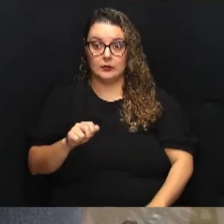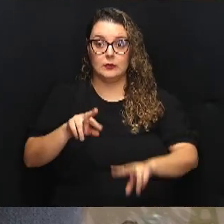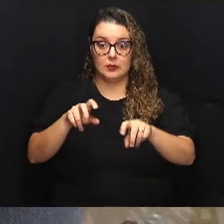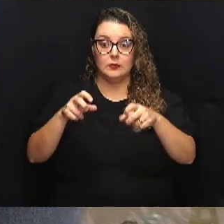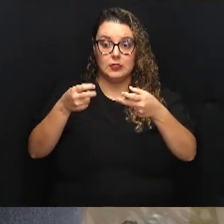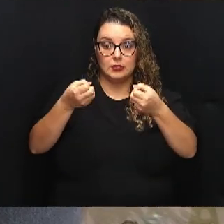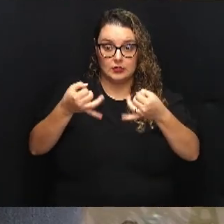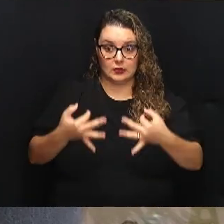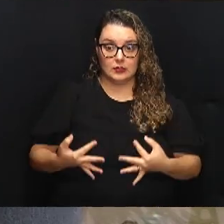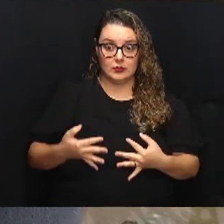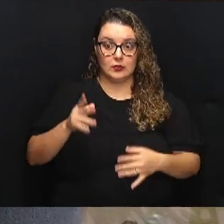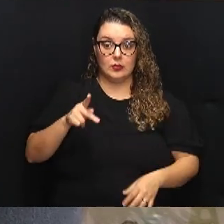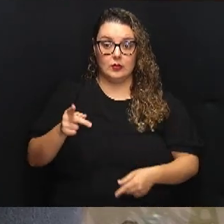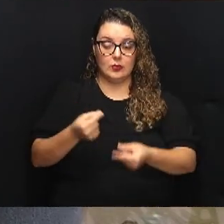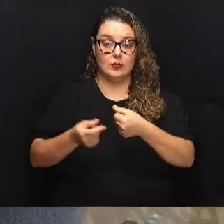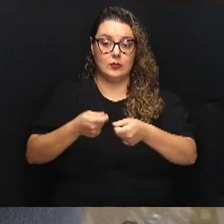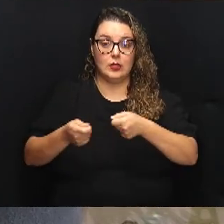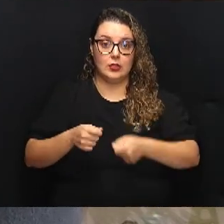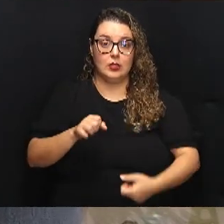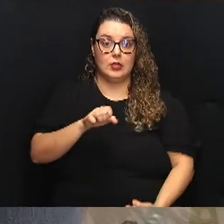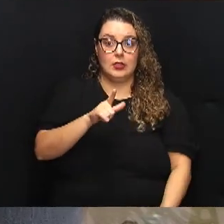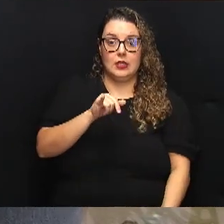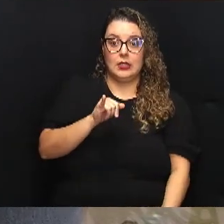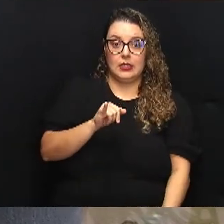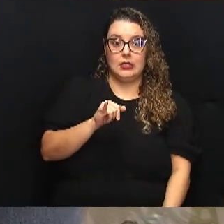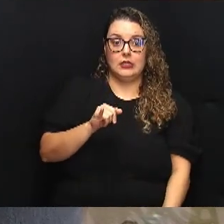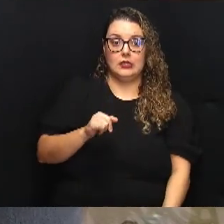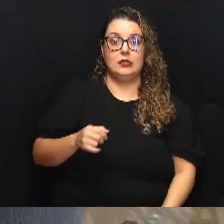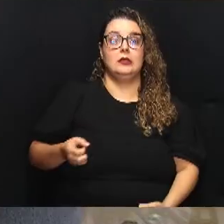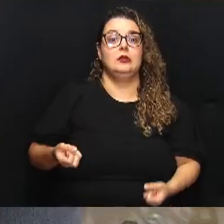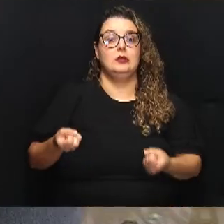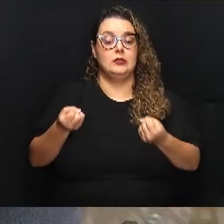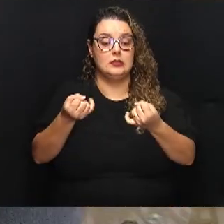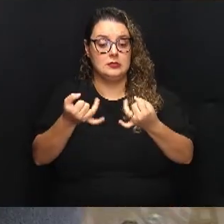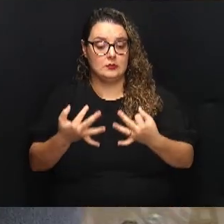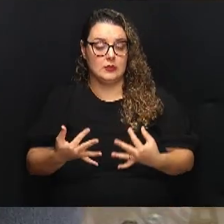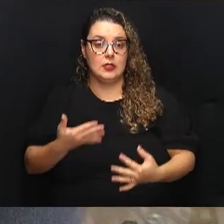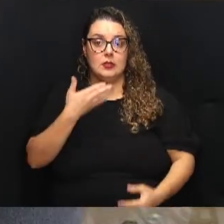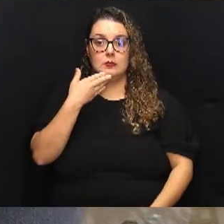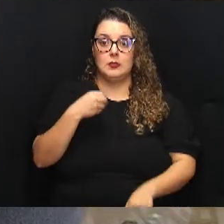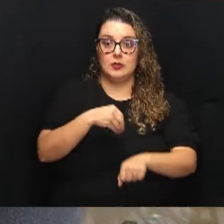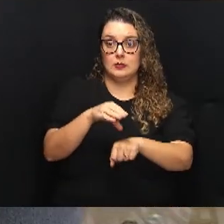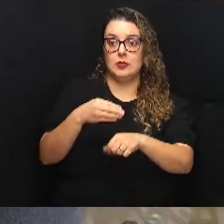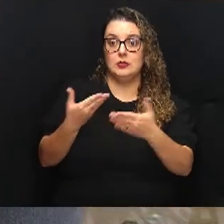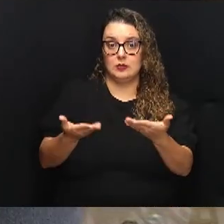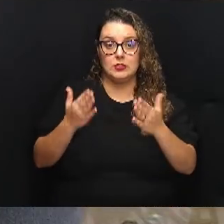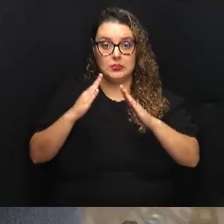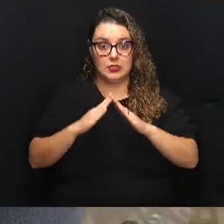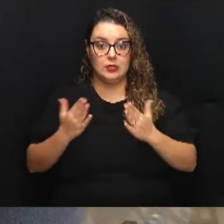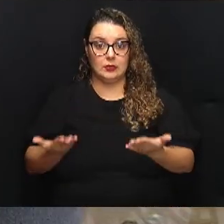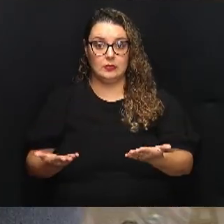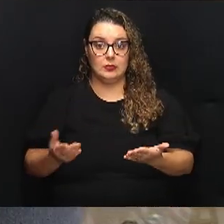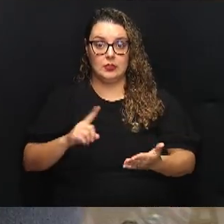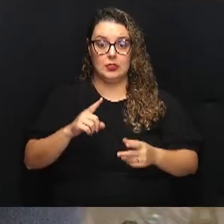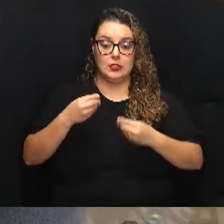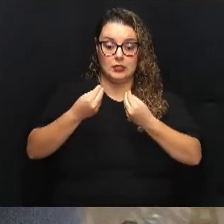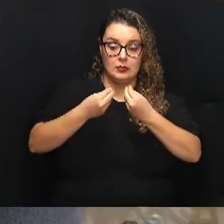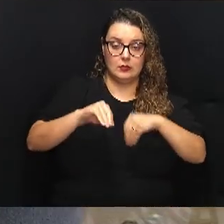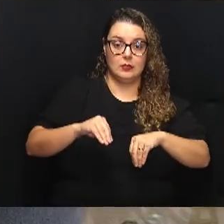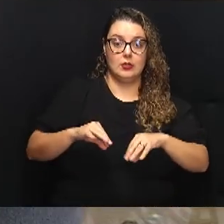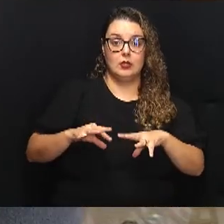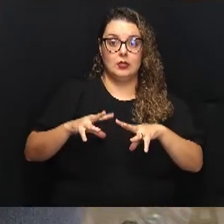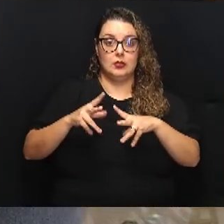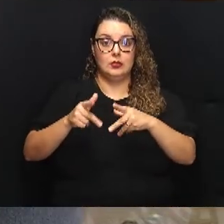aqui com o professor de economia Eli Borochovicius, que vai trazer as melhores dicas para você que está em casa não se prejudicar com todo